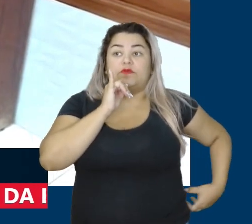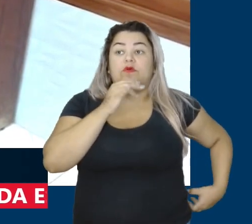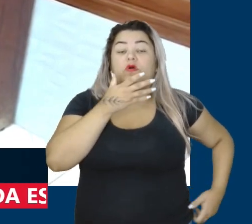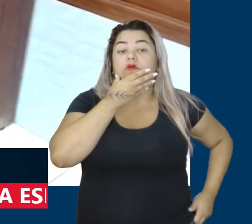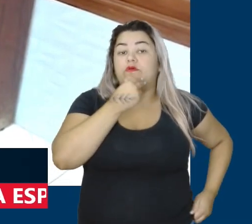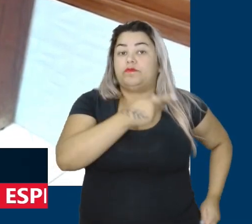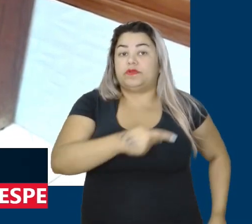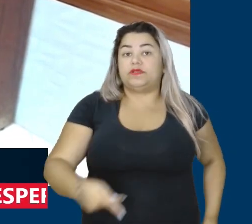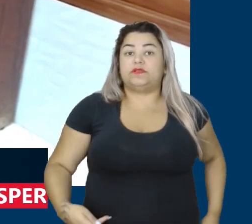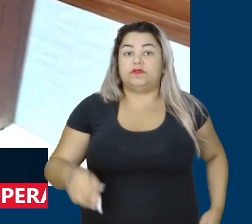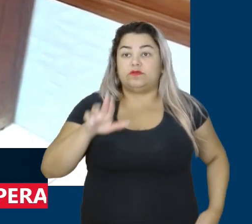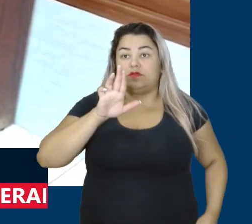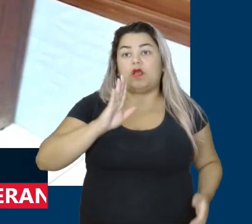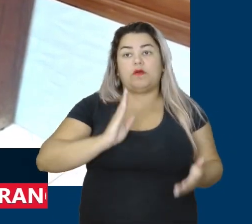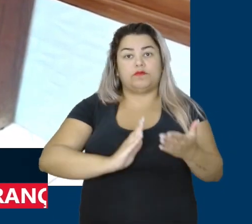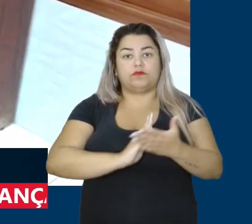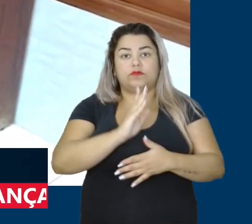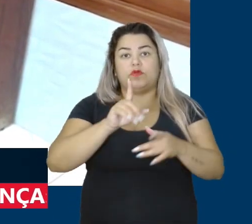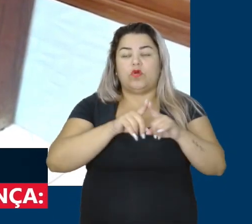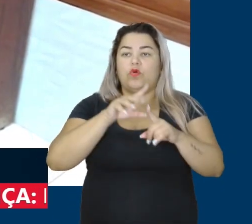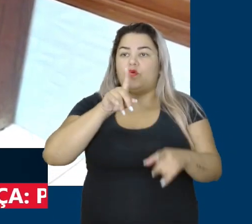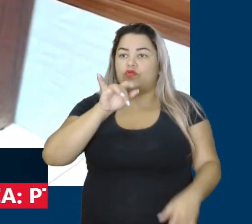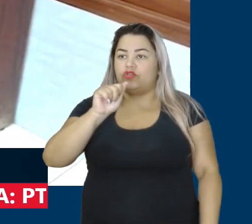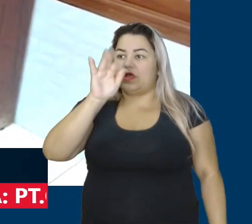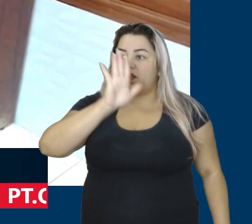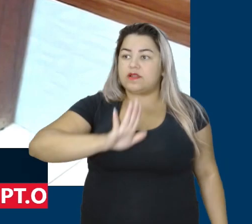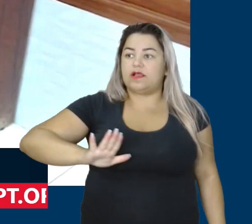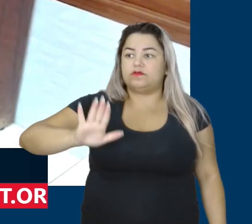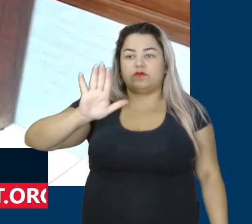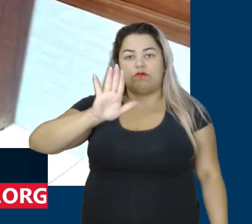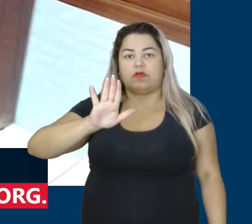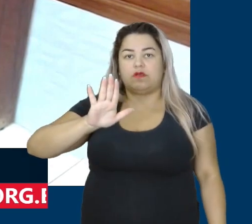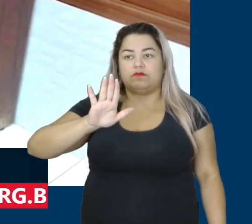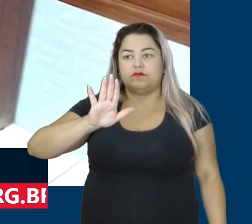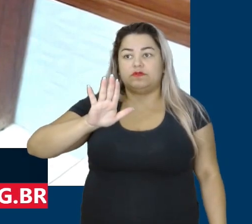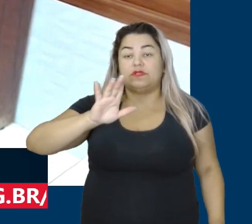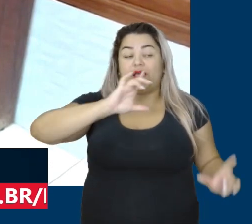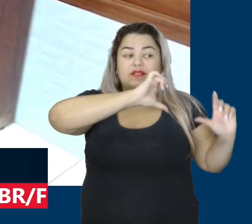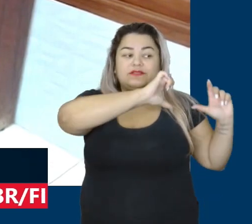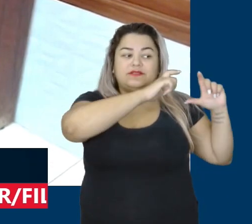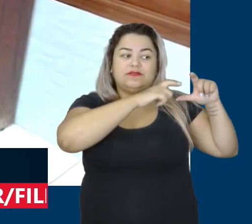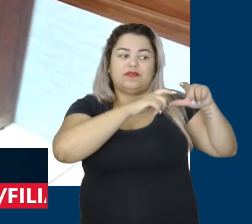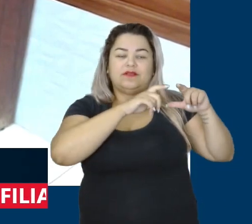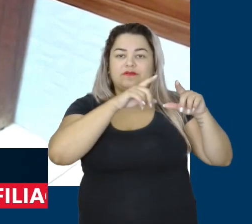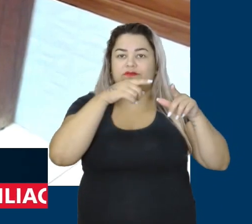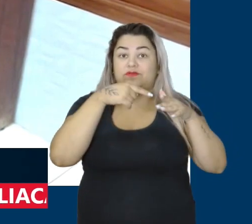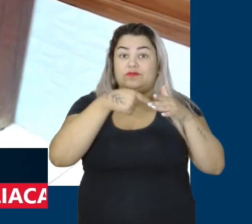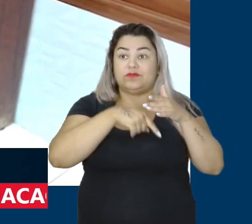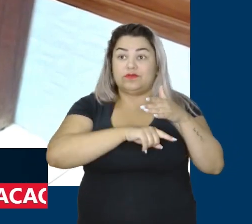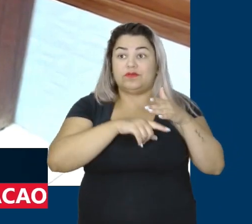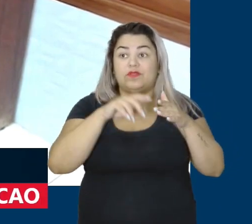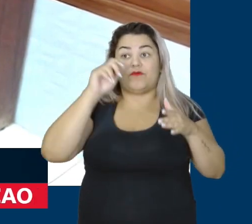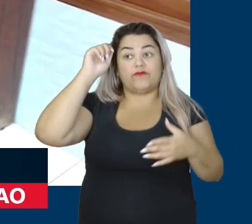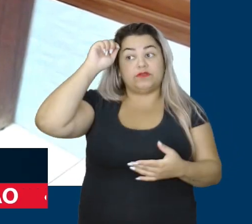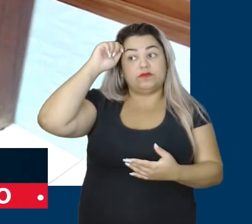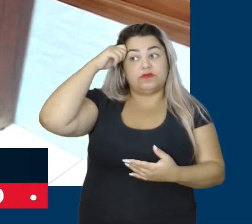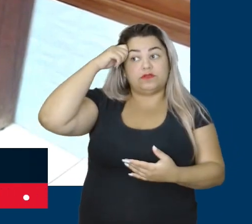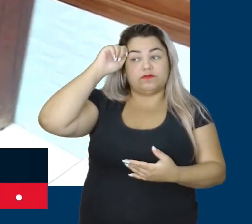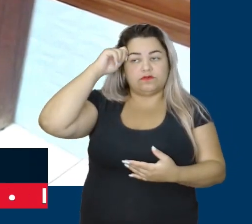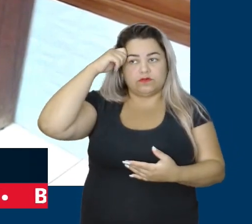presidente Lula sancionou o Dia Nacional das Tradições das Raízes de Matriz Africana e